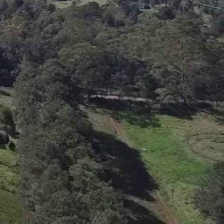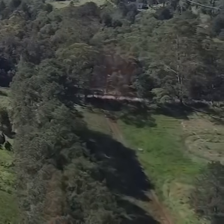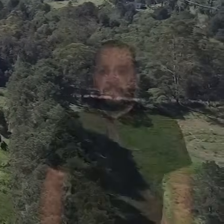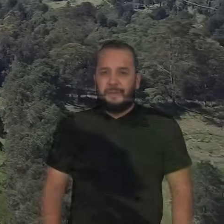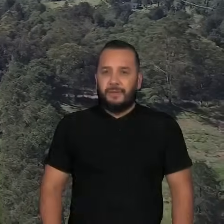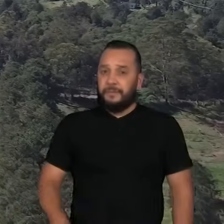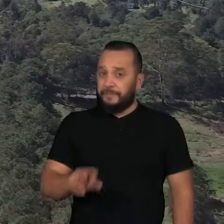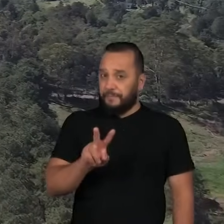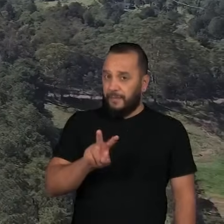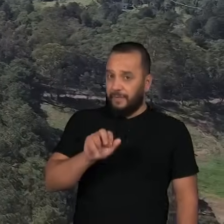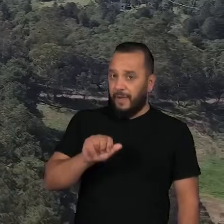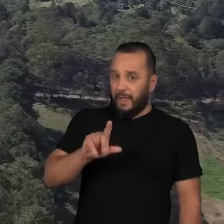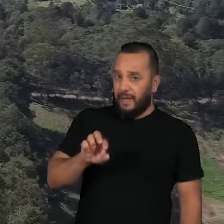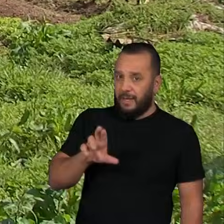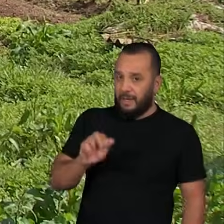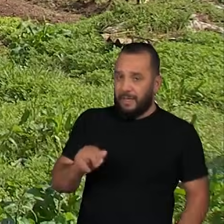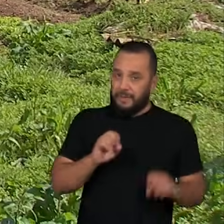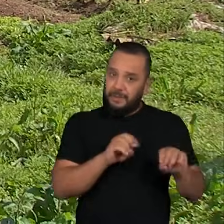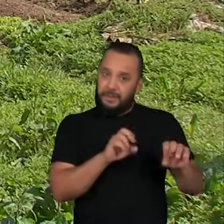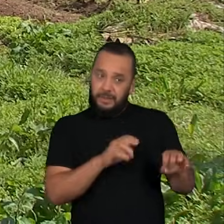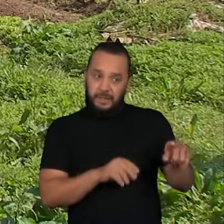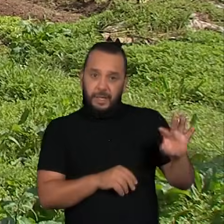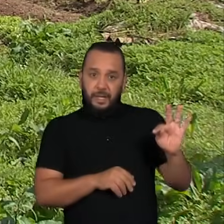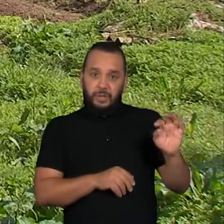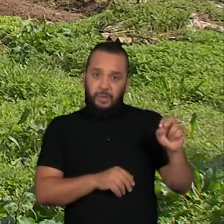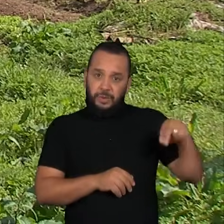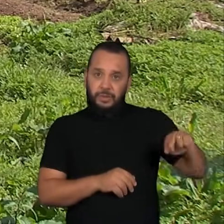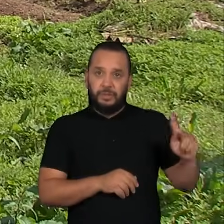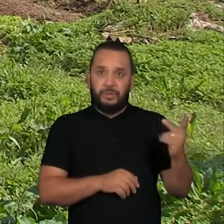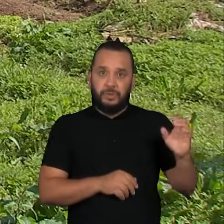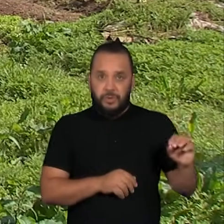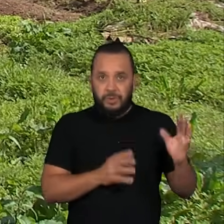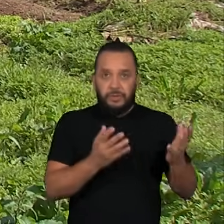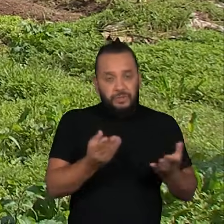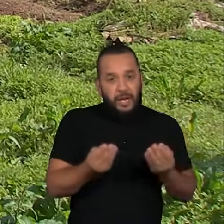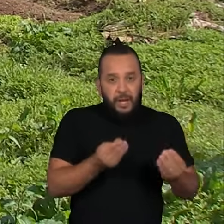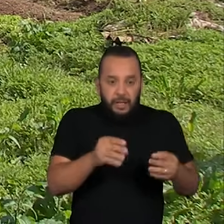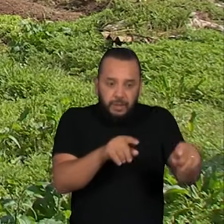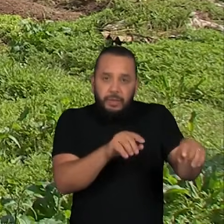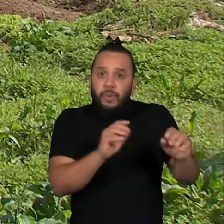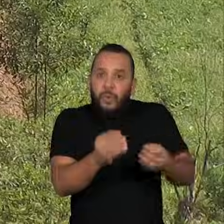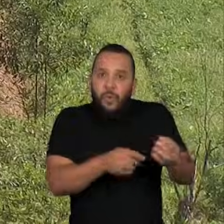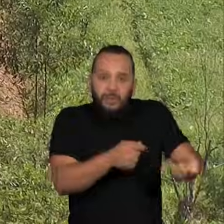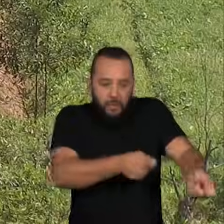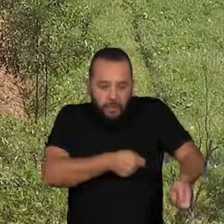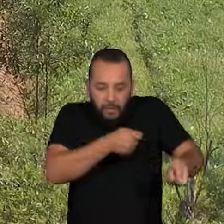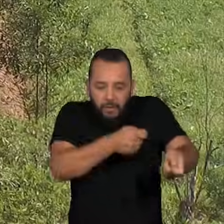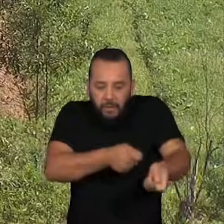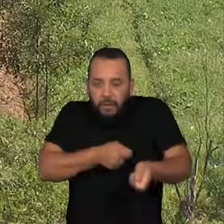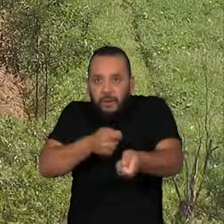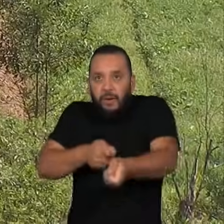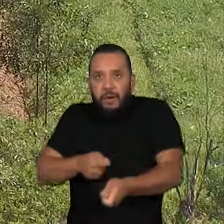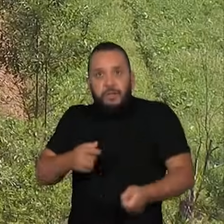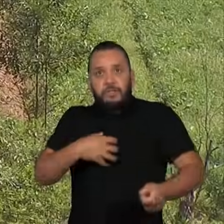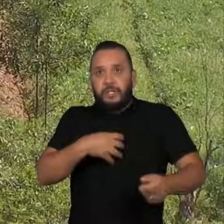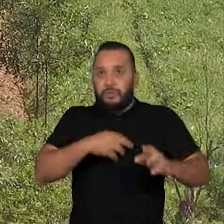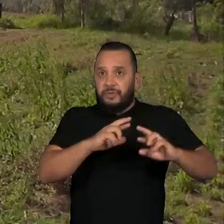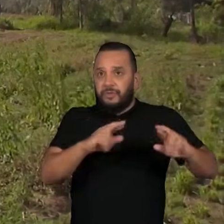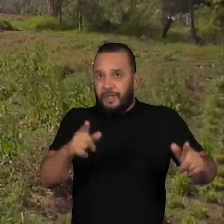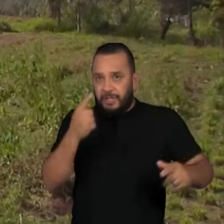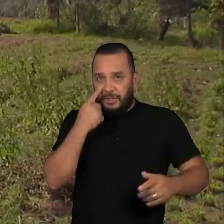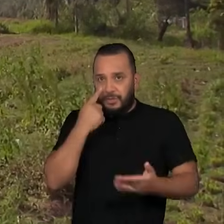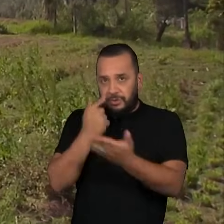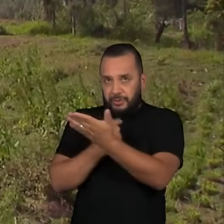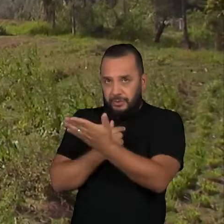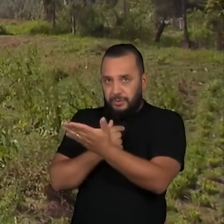Valéria explica para Toninho a importância de preparar os canteiros num formato diferente deste aqui. O modelo em curva de nível,